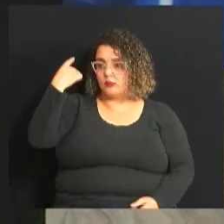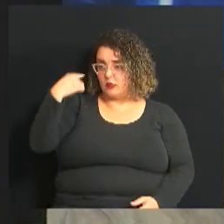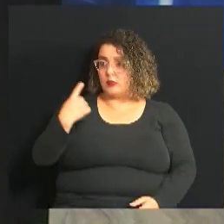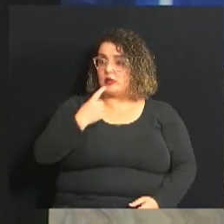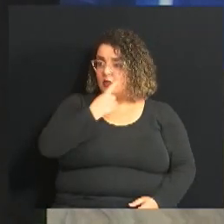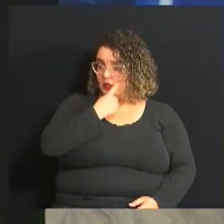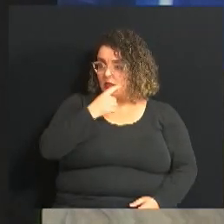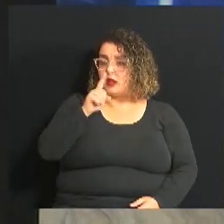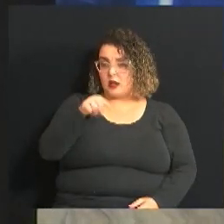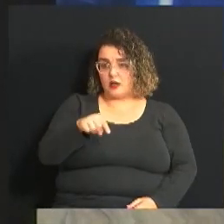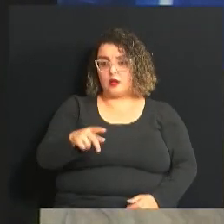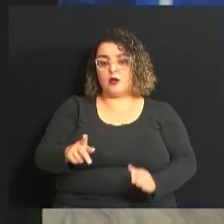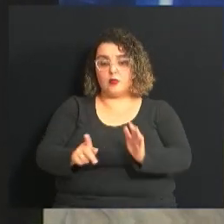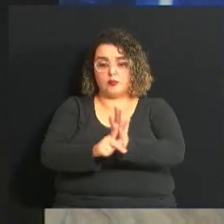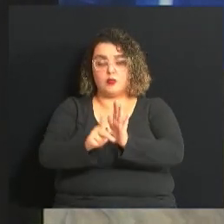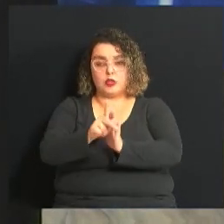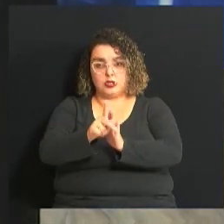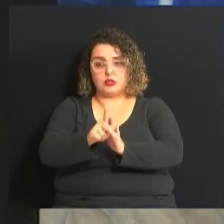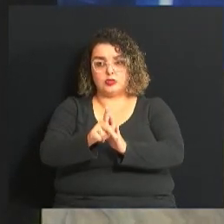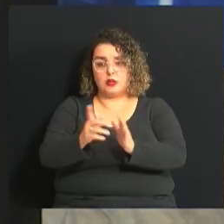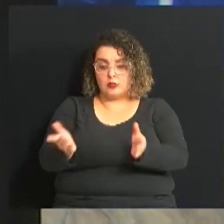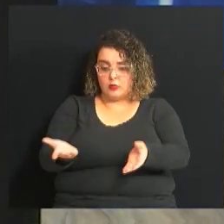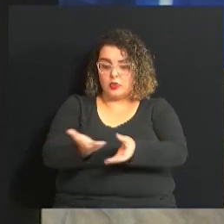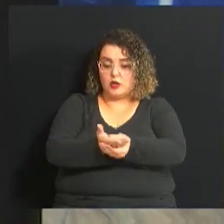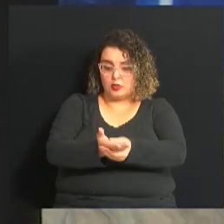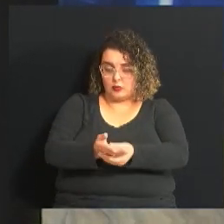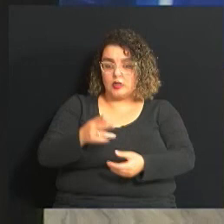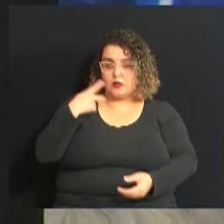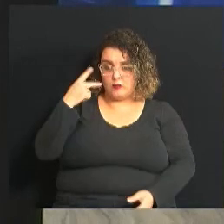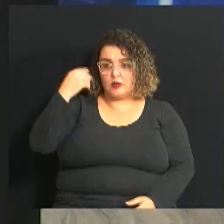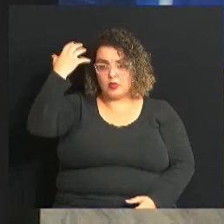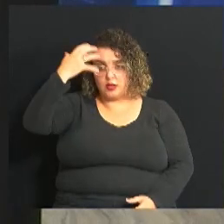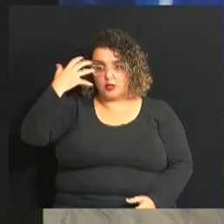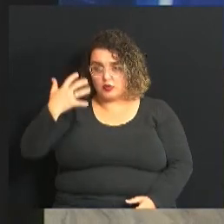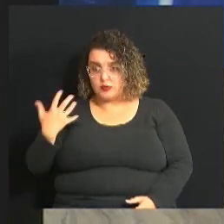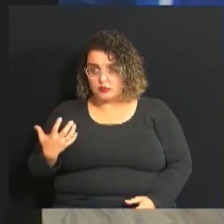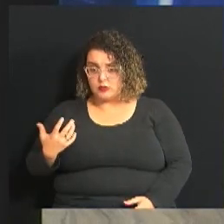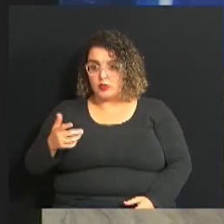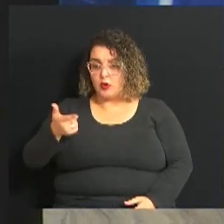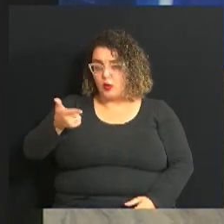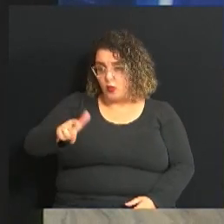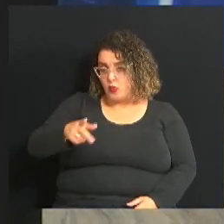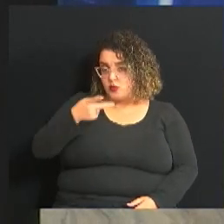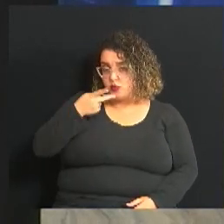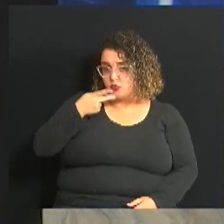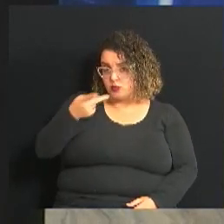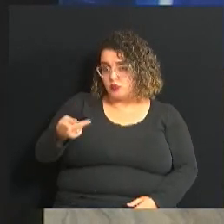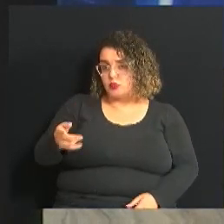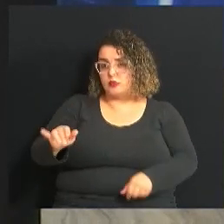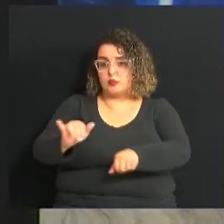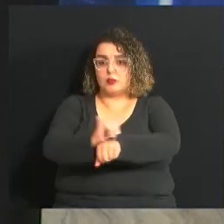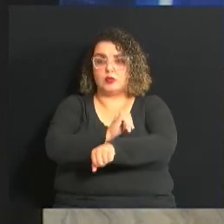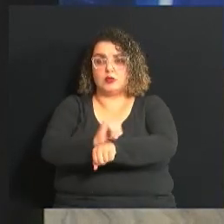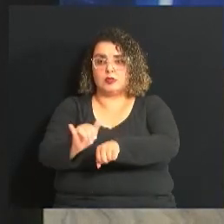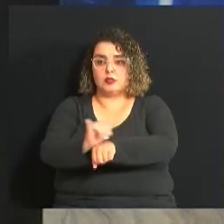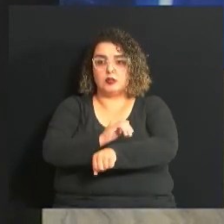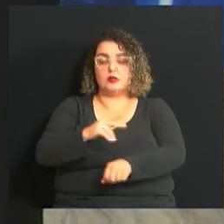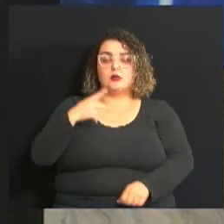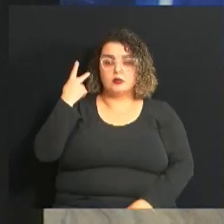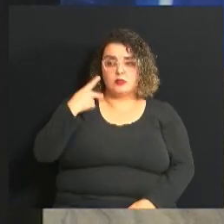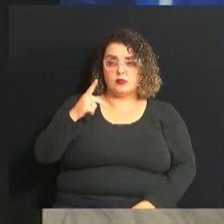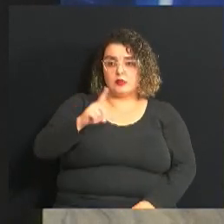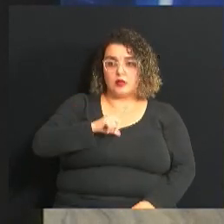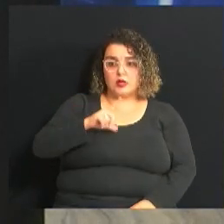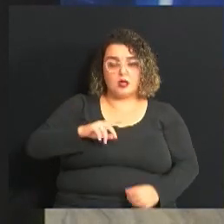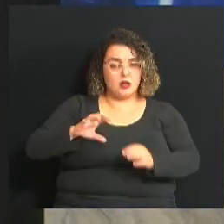Esse foi um projeto de lei protocolado pela vereadora da Calisto e a gente continua falando sobre as ferramentas parlamentares que eles